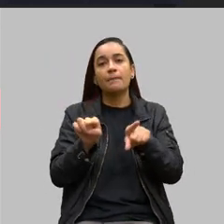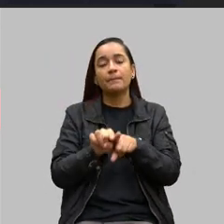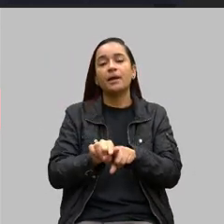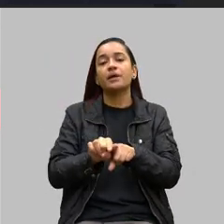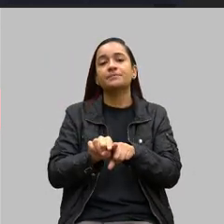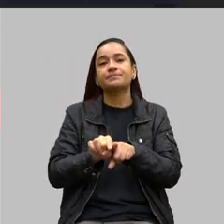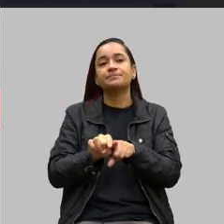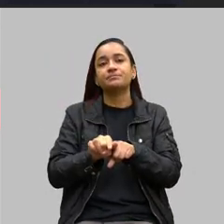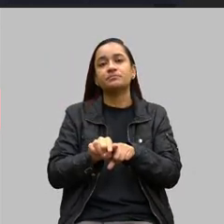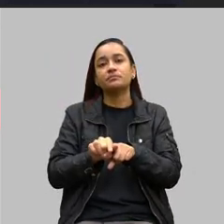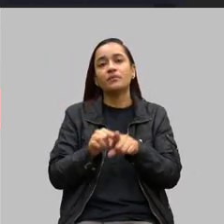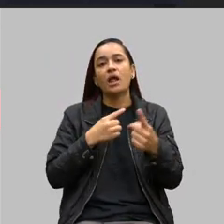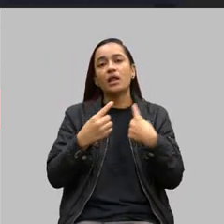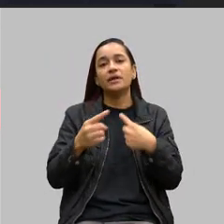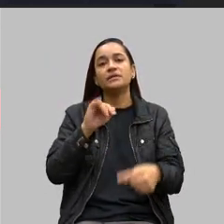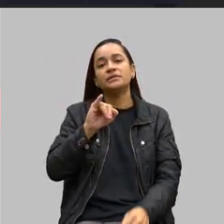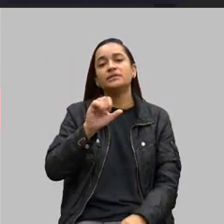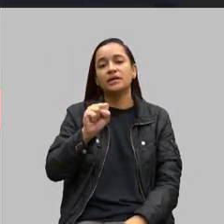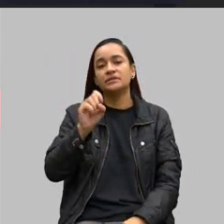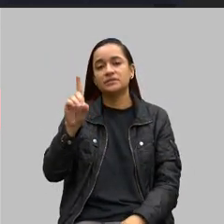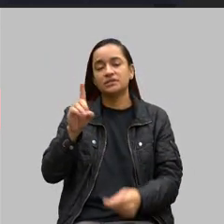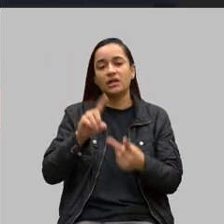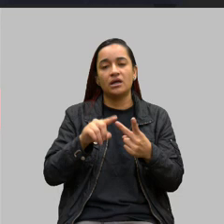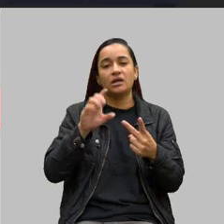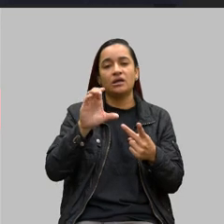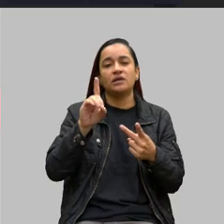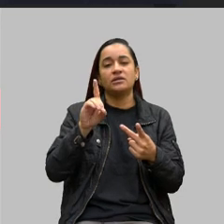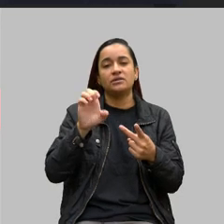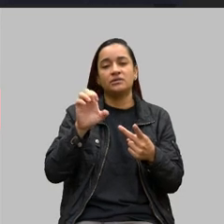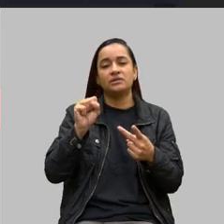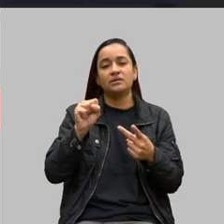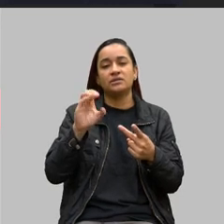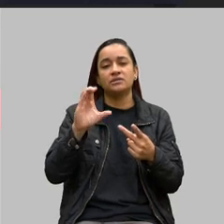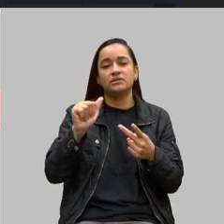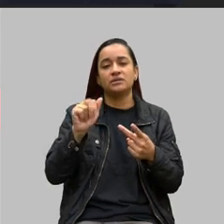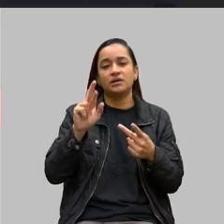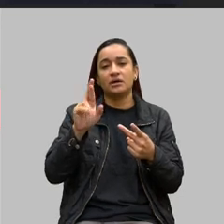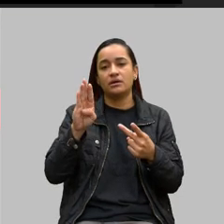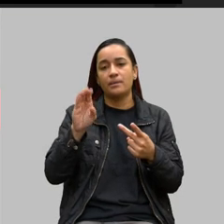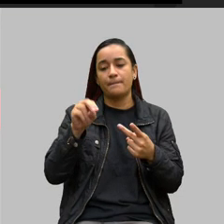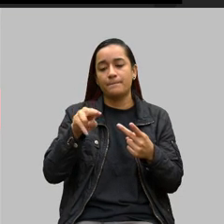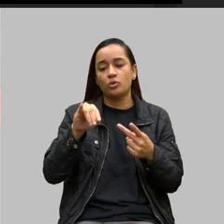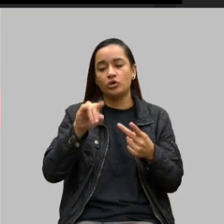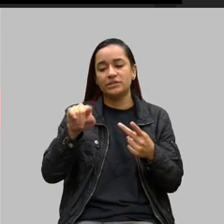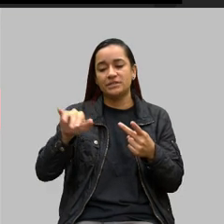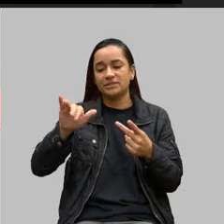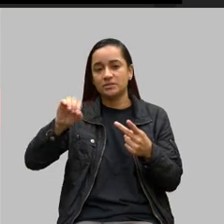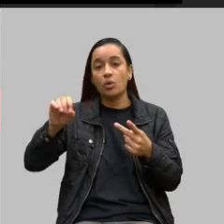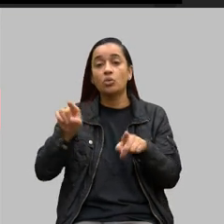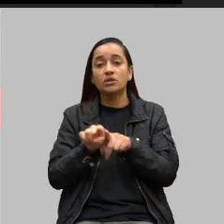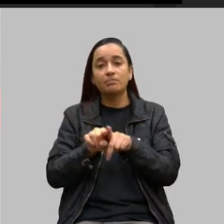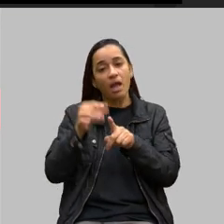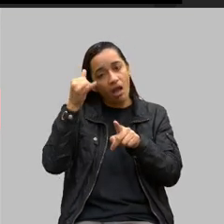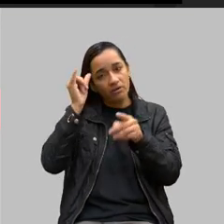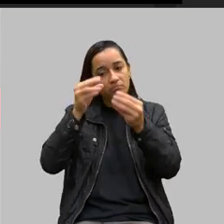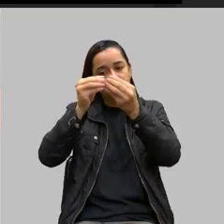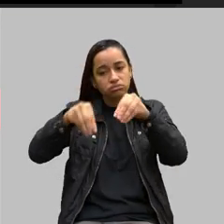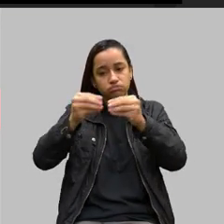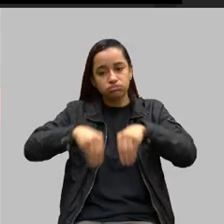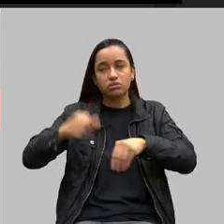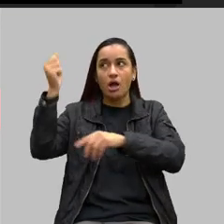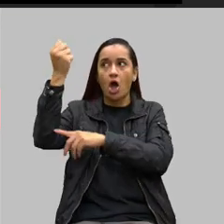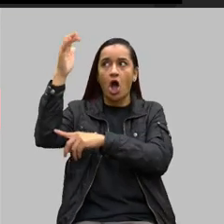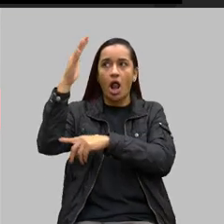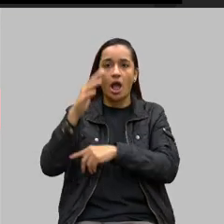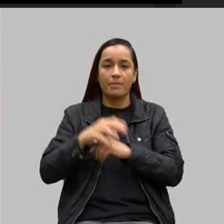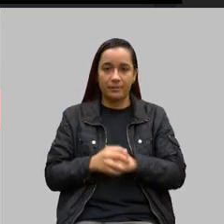isd né de descarbonização e as metas do Estado também pra agenda climática eh eu queria destacar que